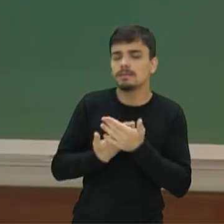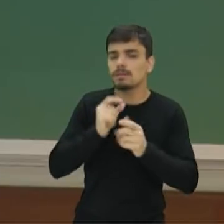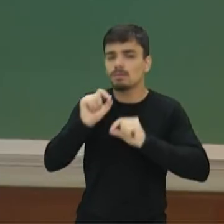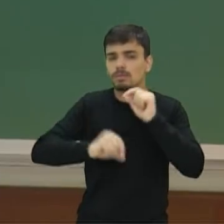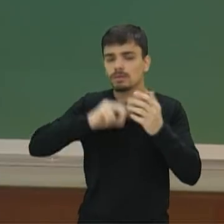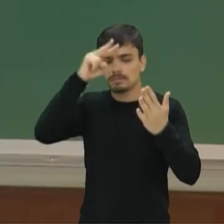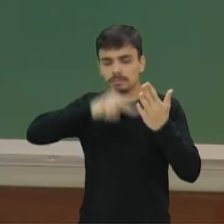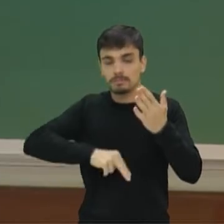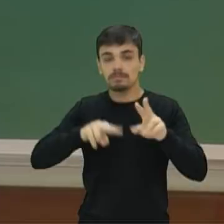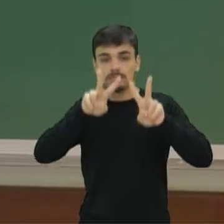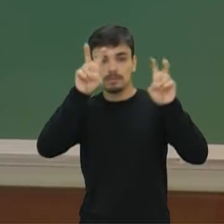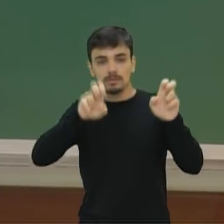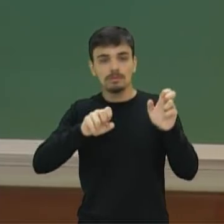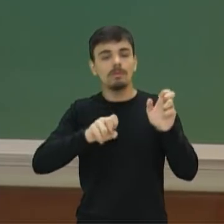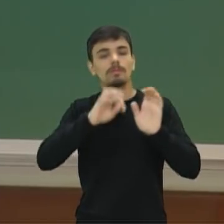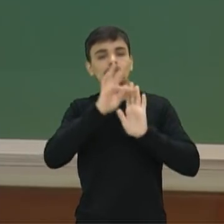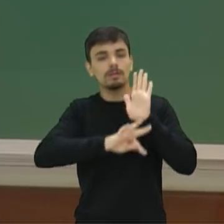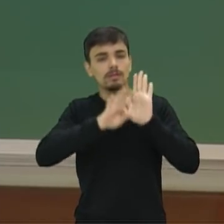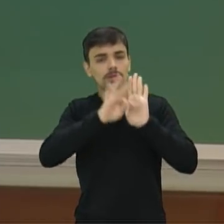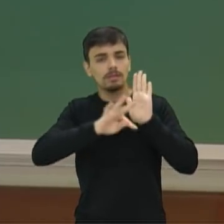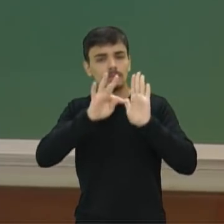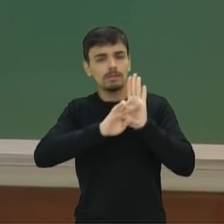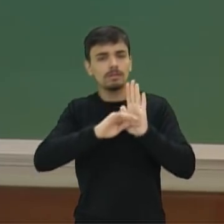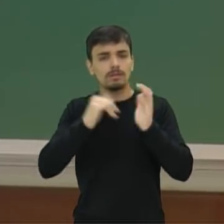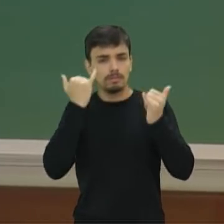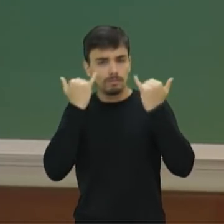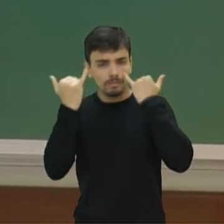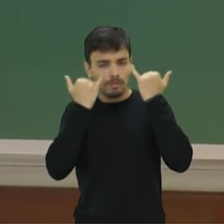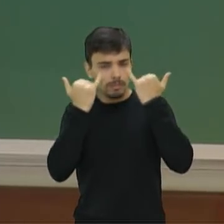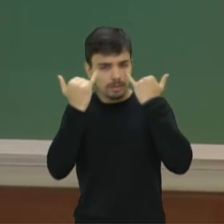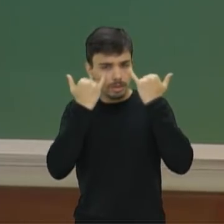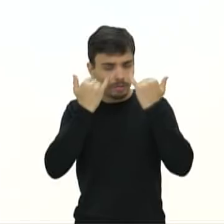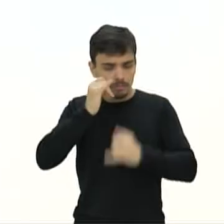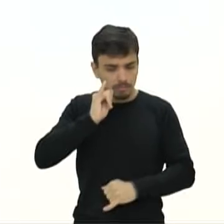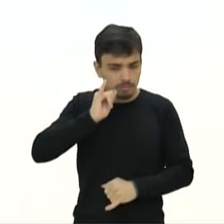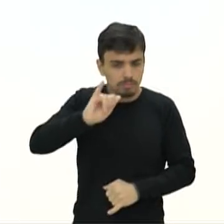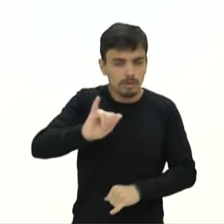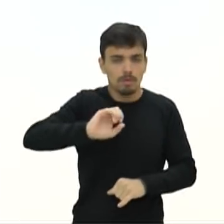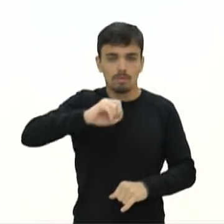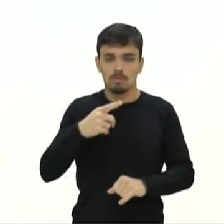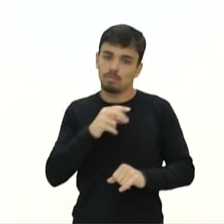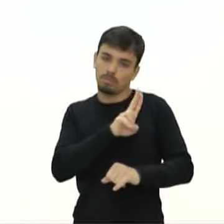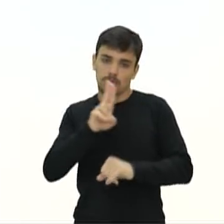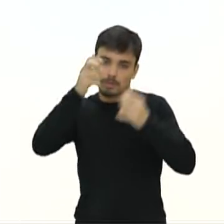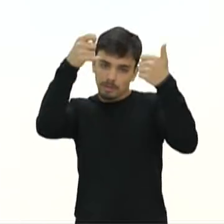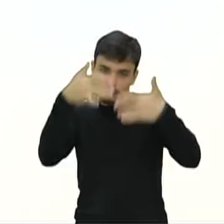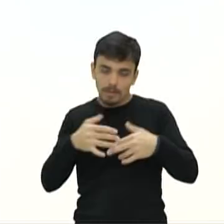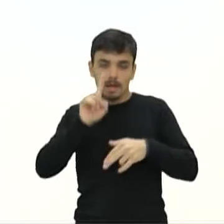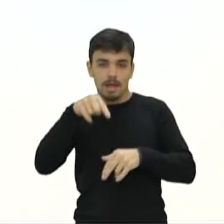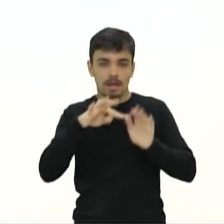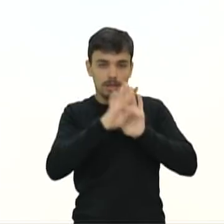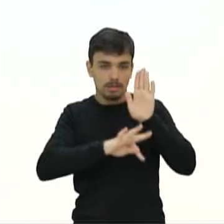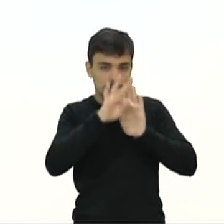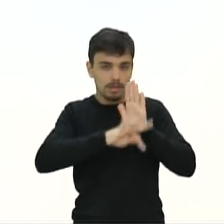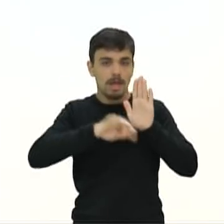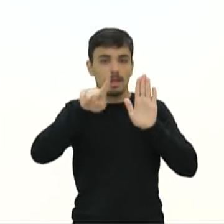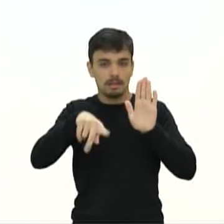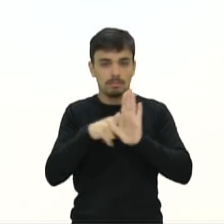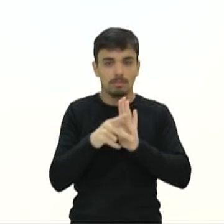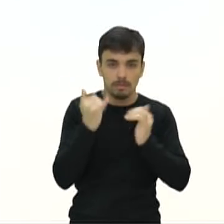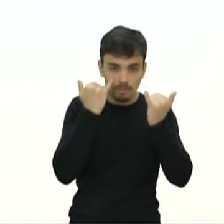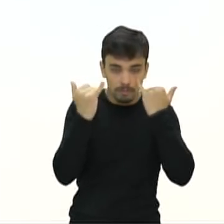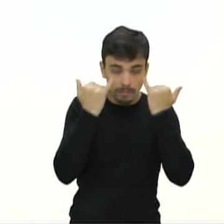falou sobre os textos informativos, você lembra? Texto informativo, né? O próprio nome já diz, é aquele texto que traz as